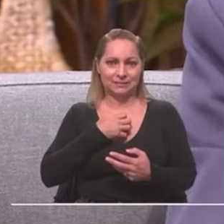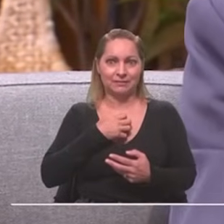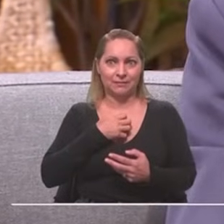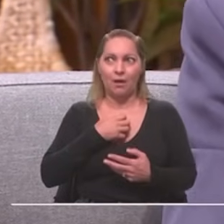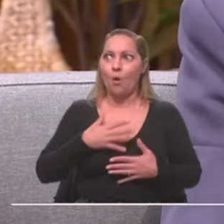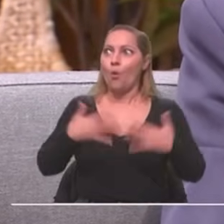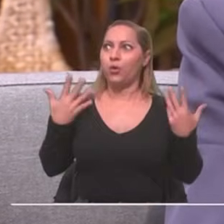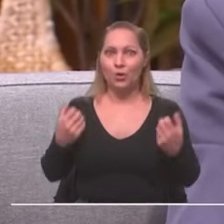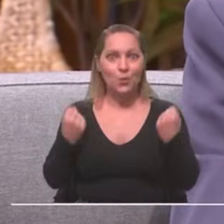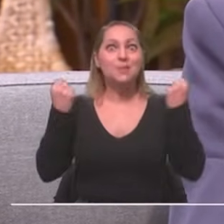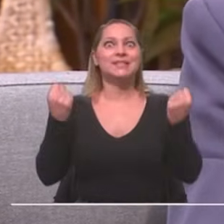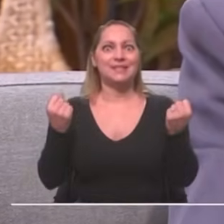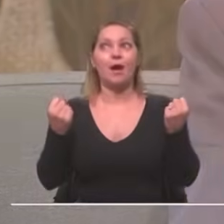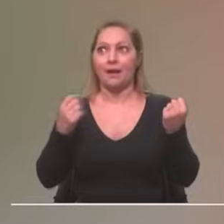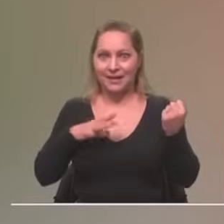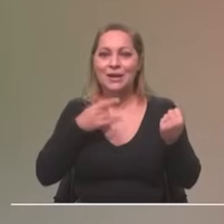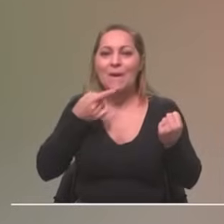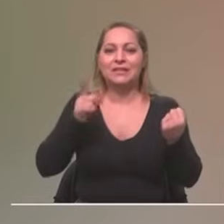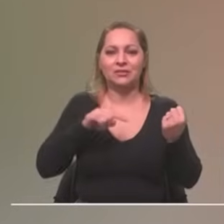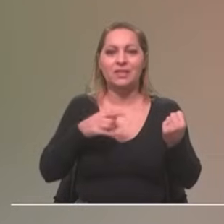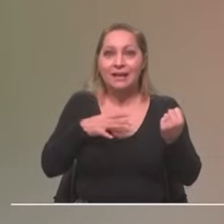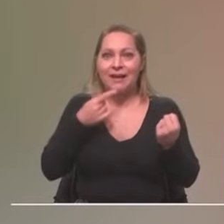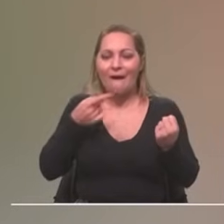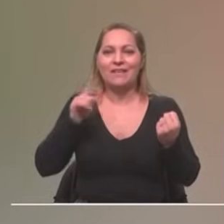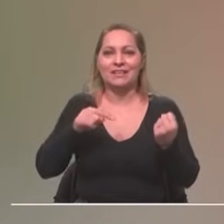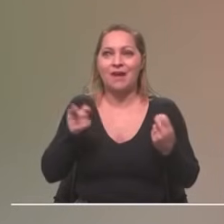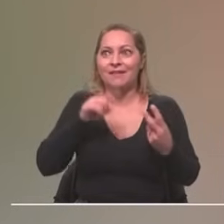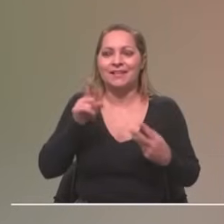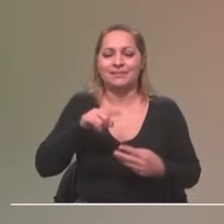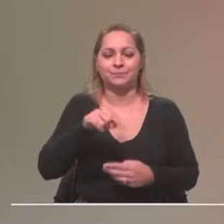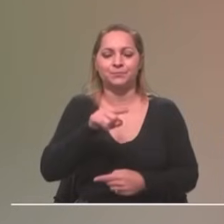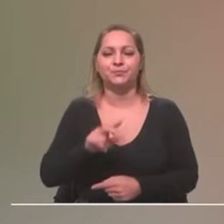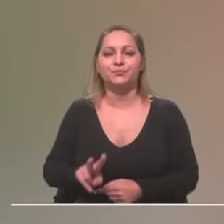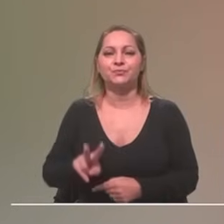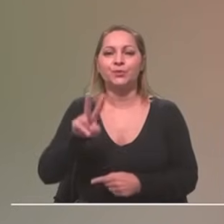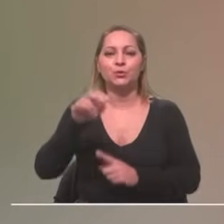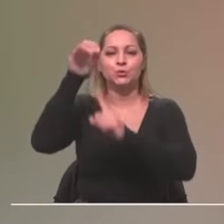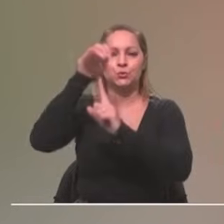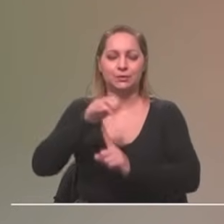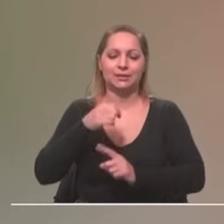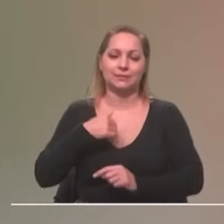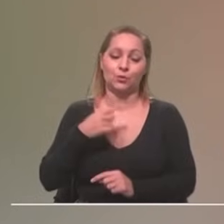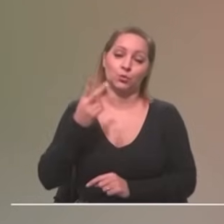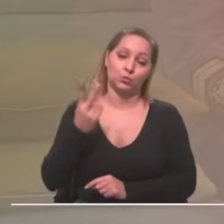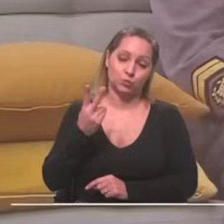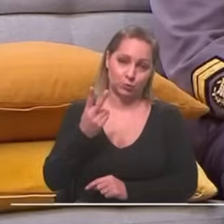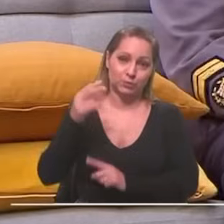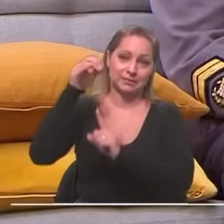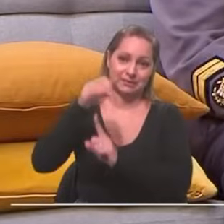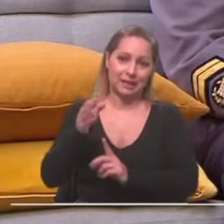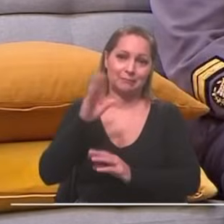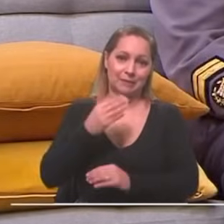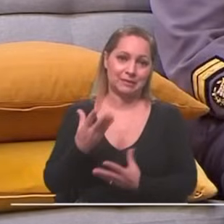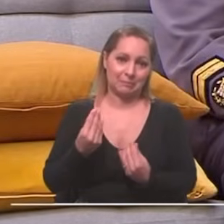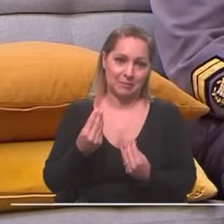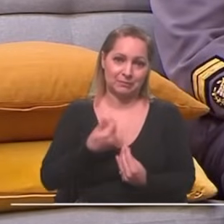mais vezes. A adrenalina. A adrenalina, a sede da superação. Então e o segundo salto? O segundo dia com mais medo. Mas depois, foi o mais